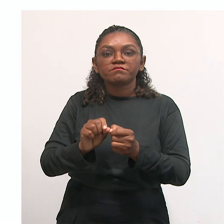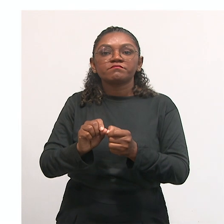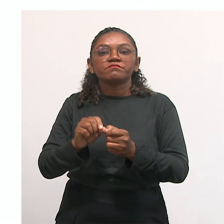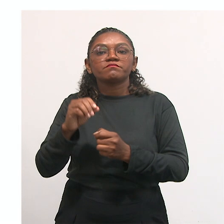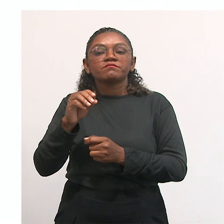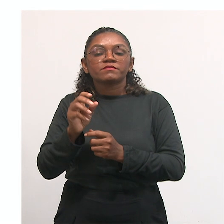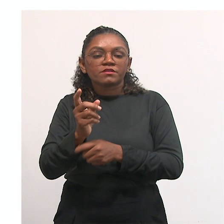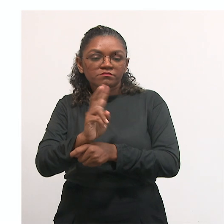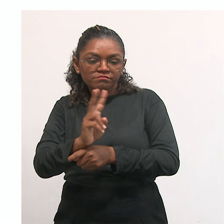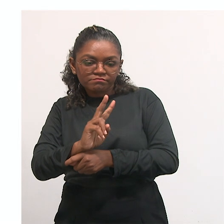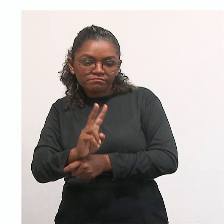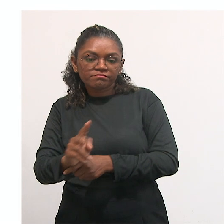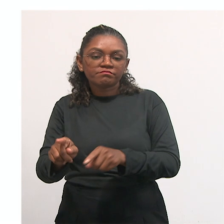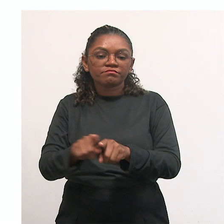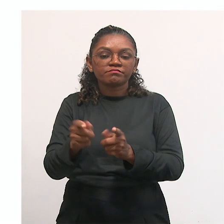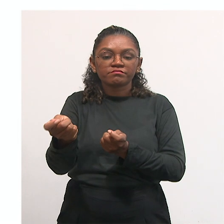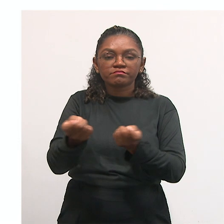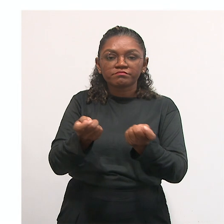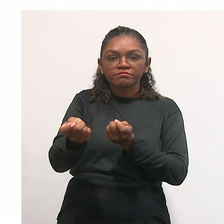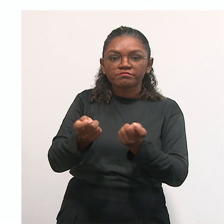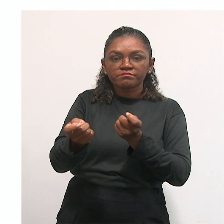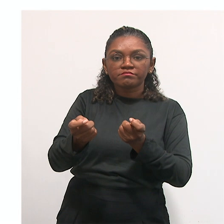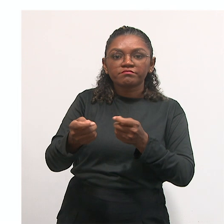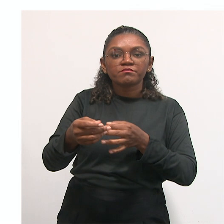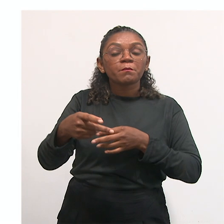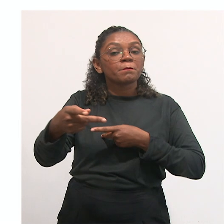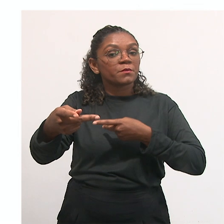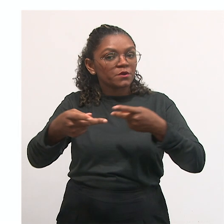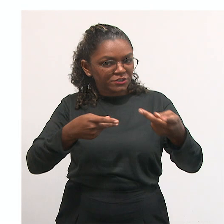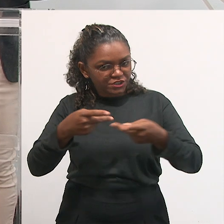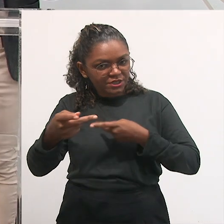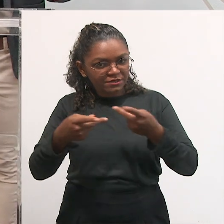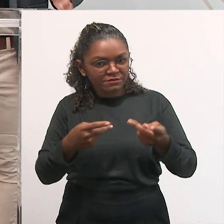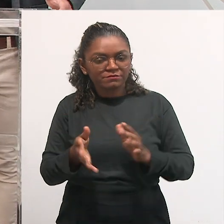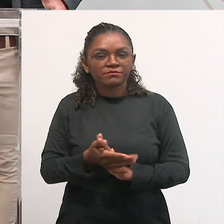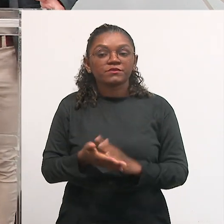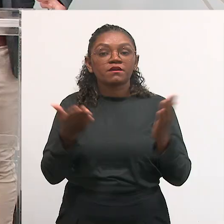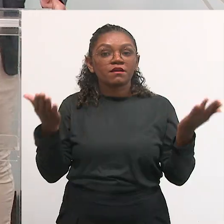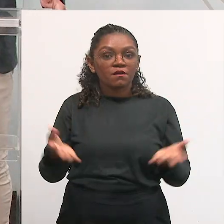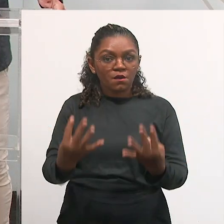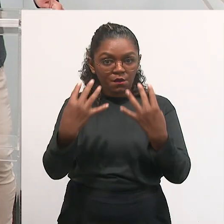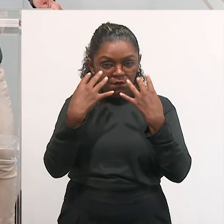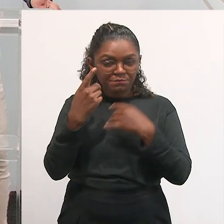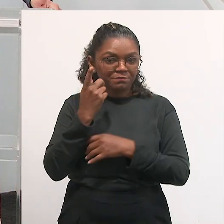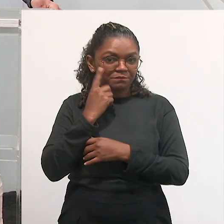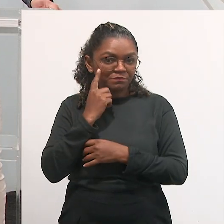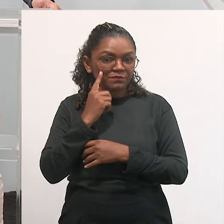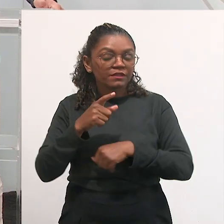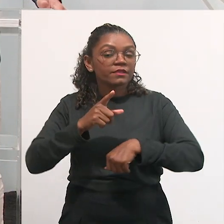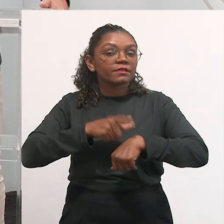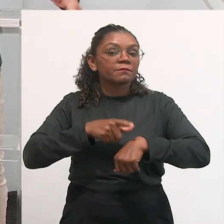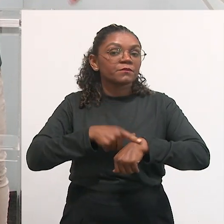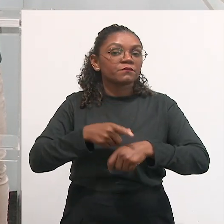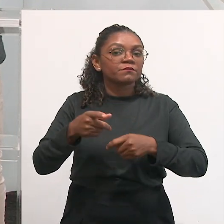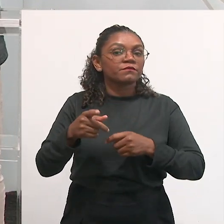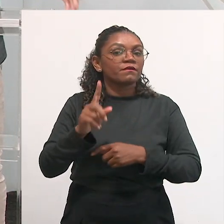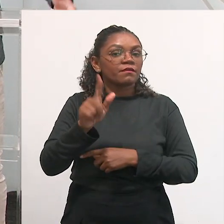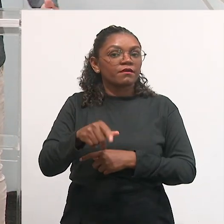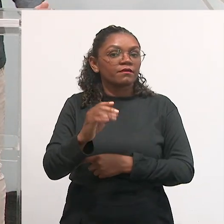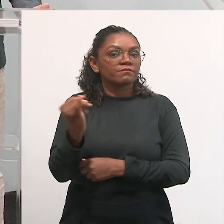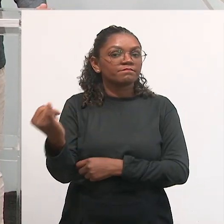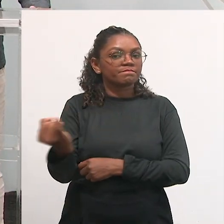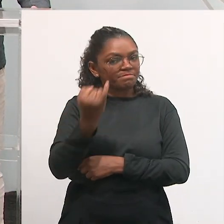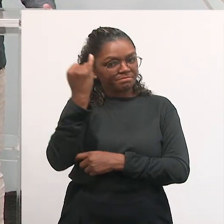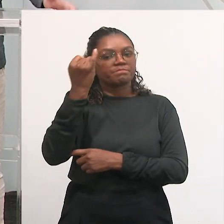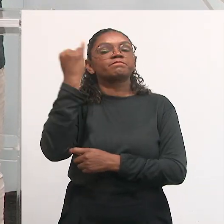e controlar o trabalho de um projeto. Agora, olha para mim aqui rapidinho na gestão do tempo. Tempo é crucial, né? No caso do